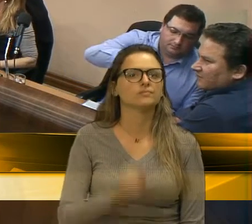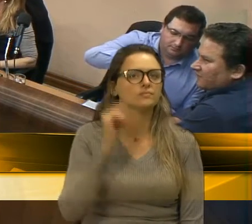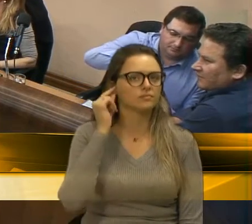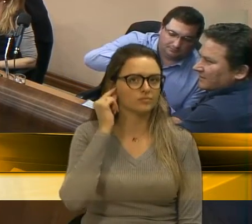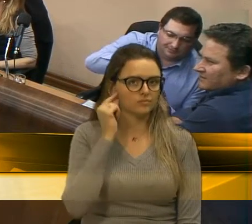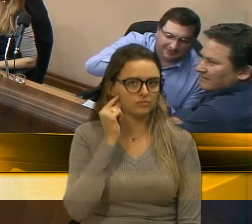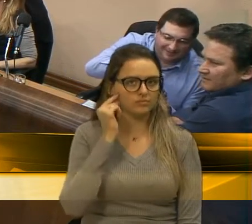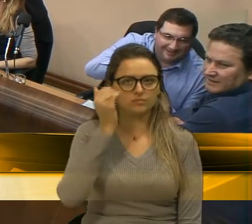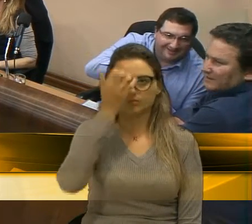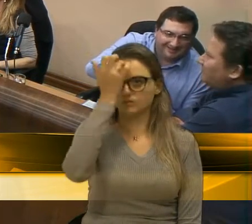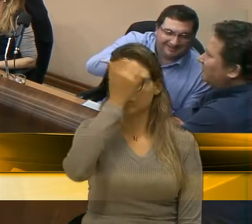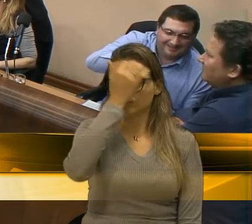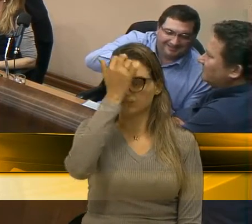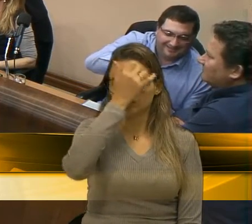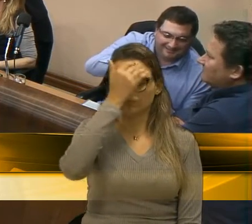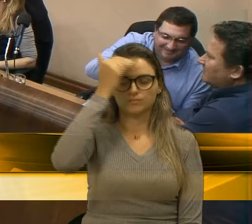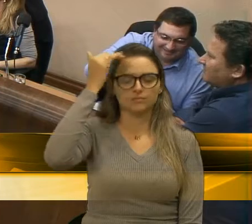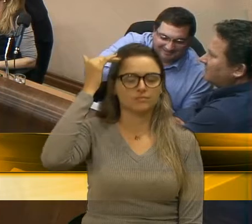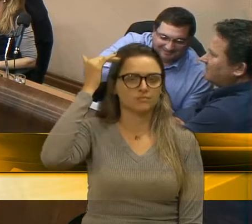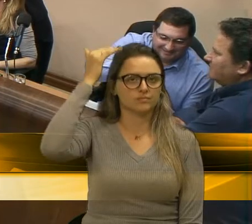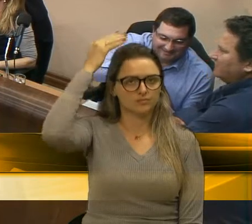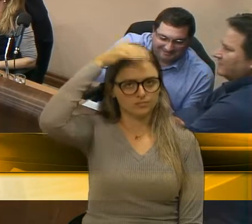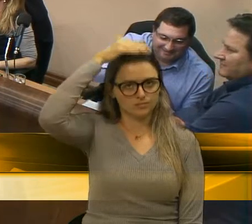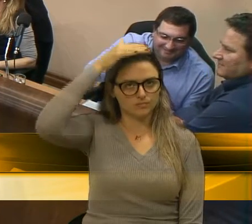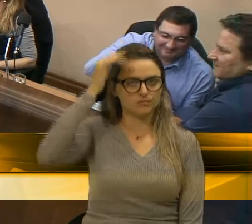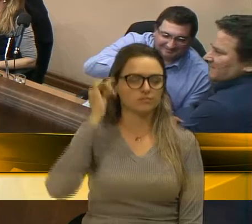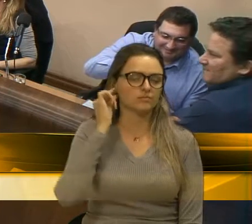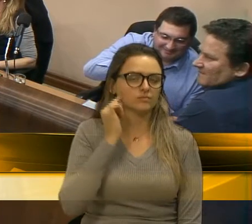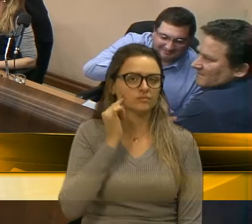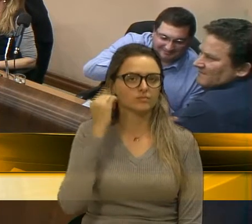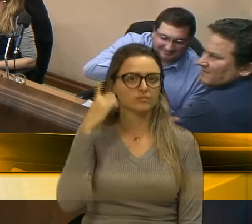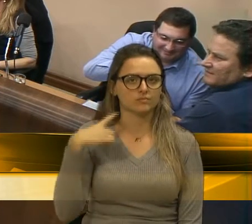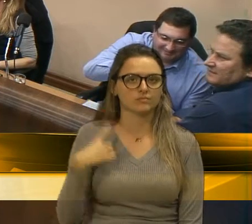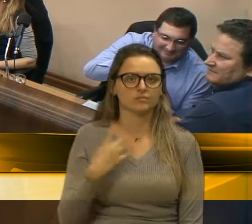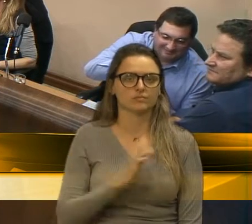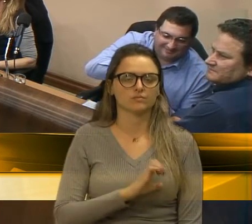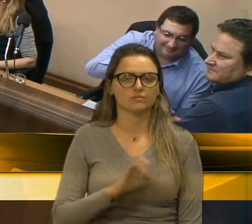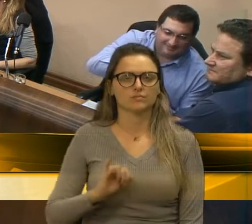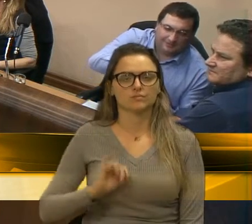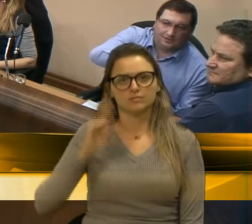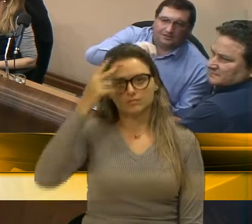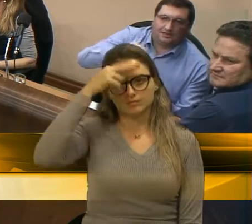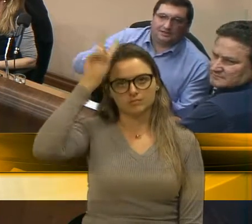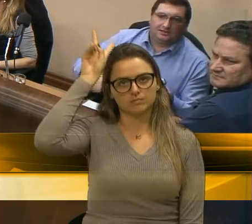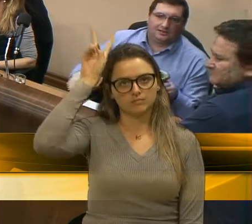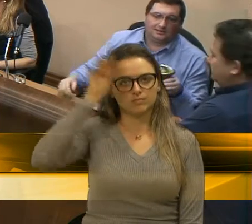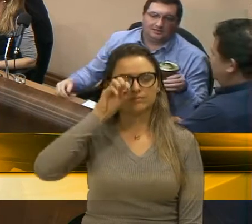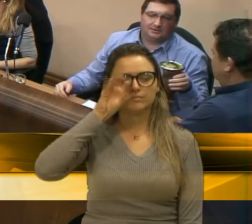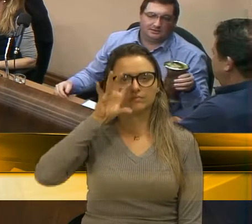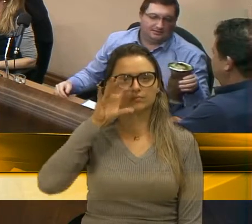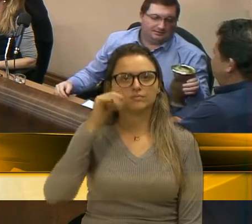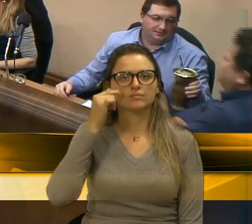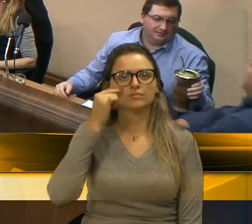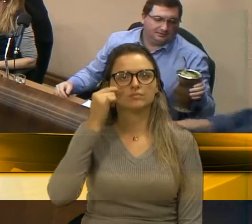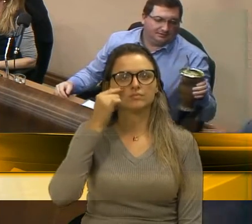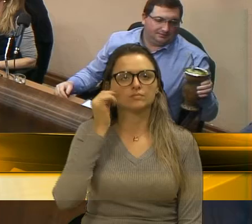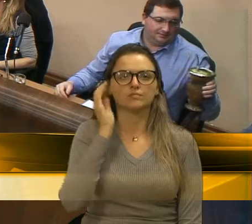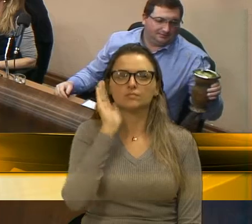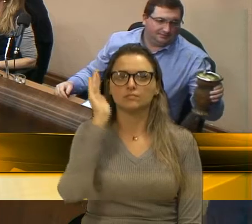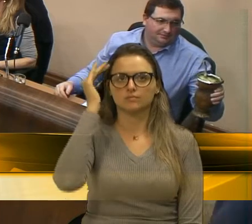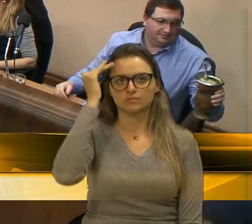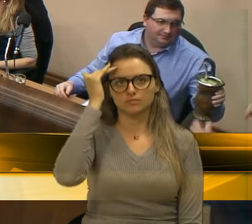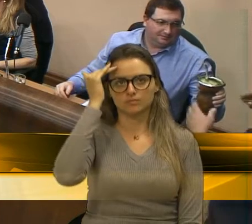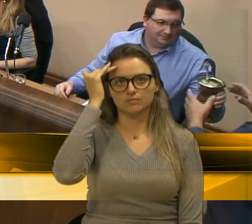Menegúcia, Adiló de Domênico, Alceu Tomé, Arlindo Bandeira, Denise Pessoa, Ed Carlos, Edson da Rosa, Elisandro Fiuza, Eloy Frisso e Felipe